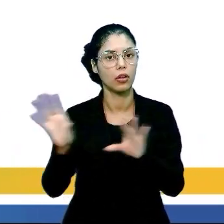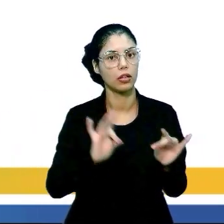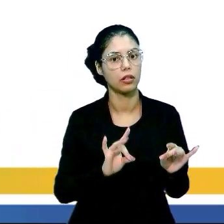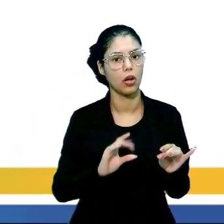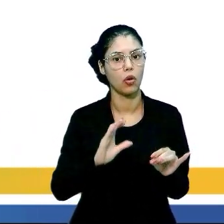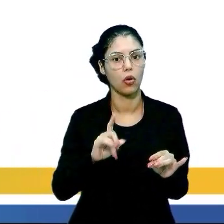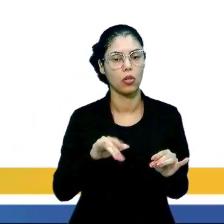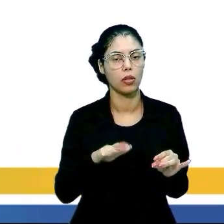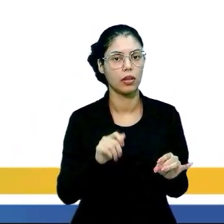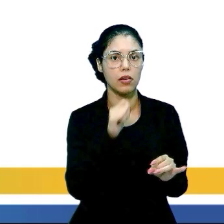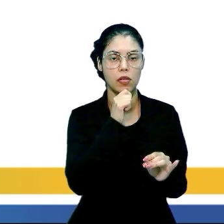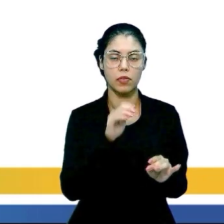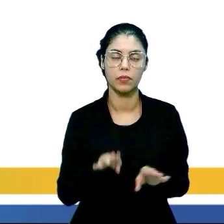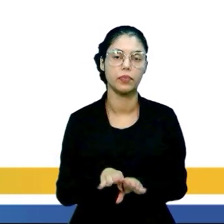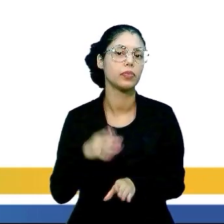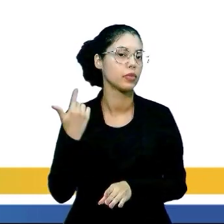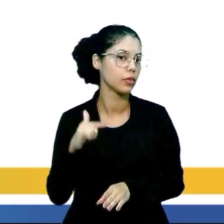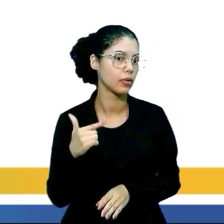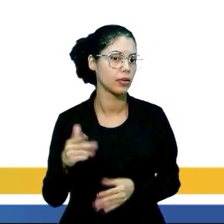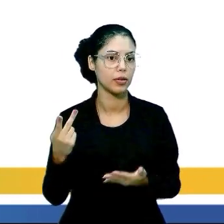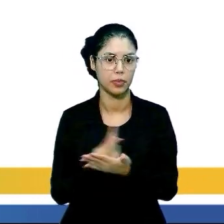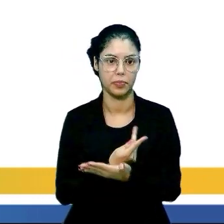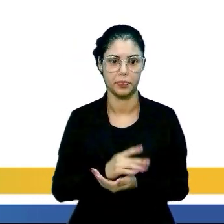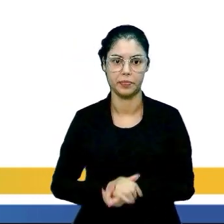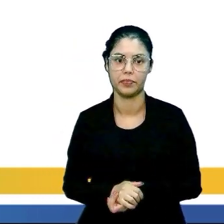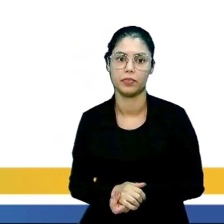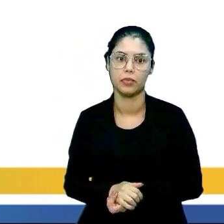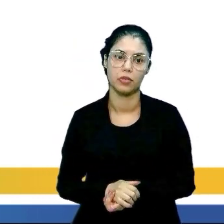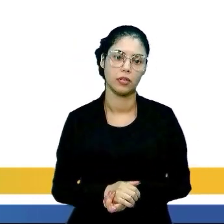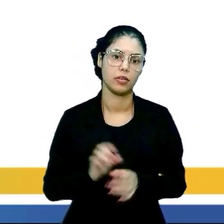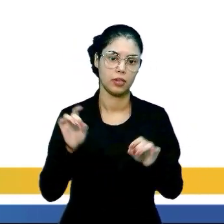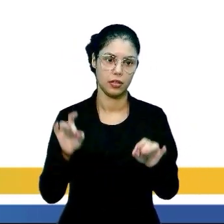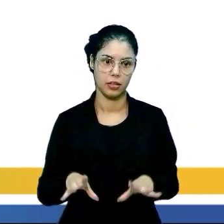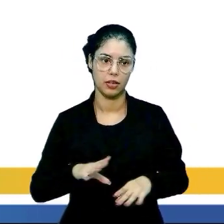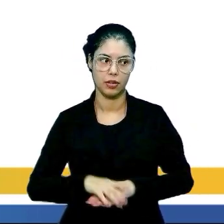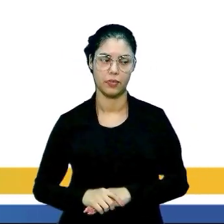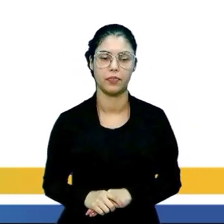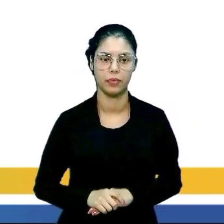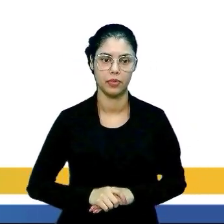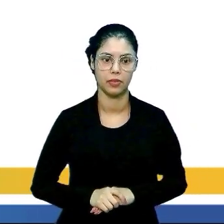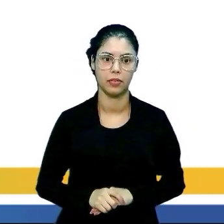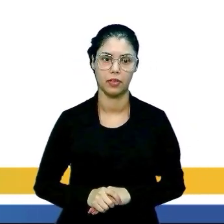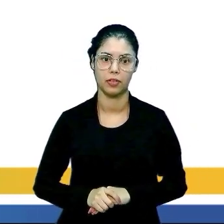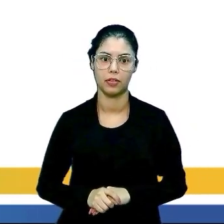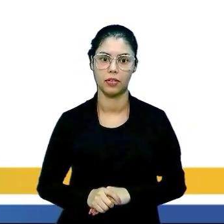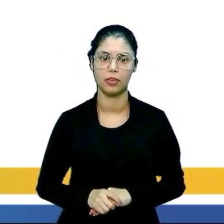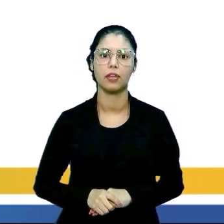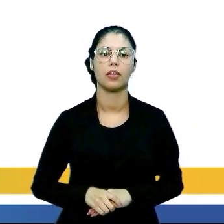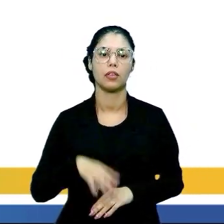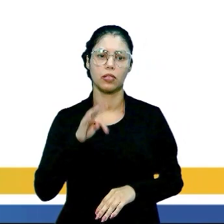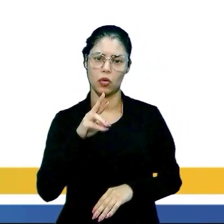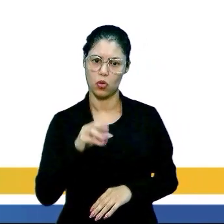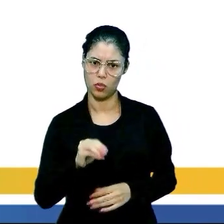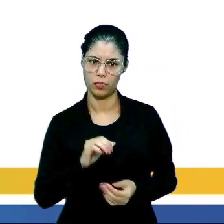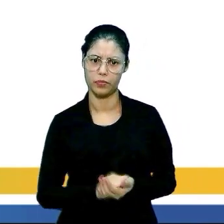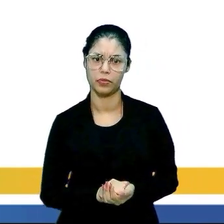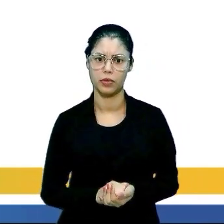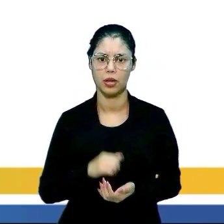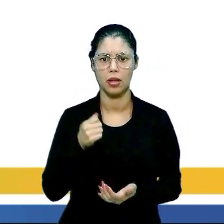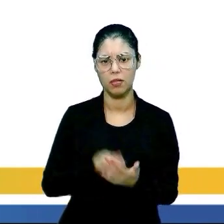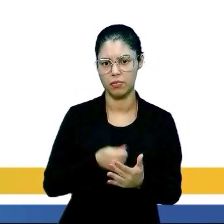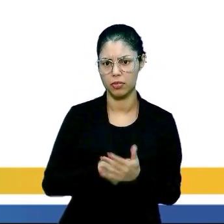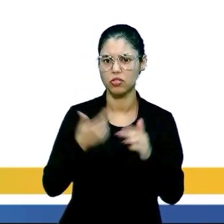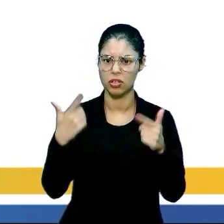linguagem coloquial sem esses erros. E a última: o otimista é um tolo,